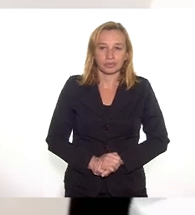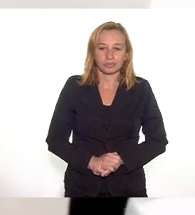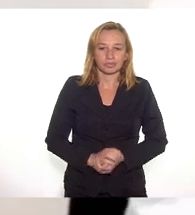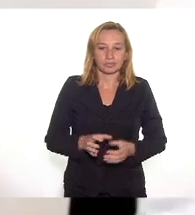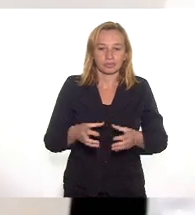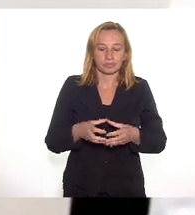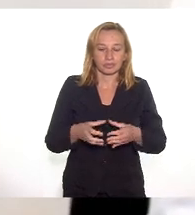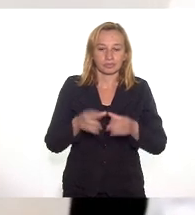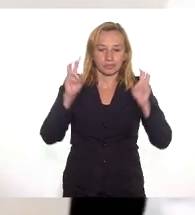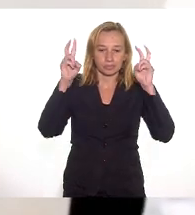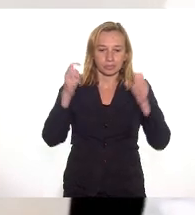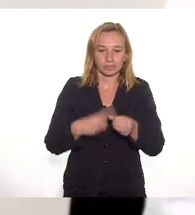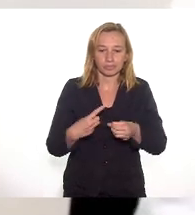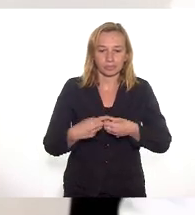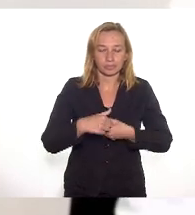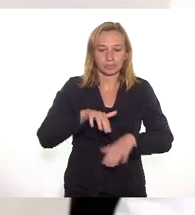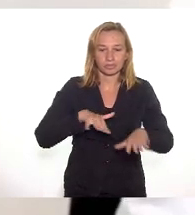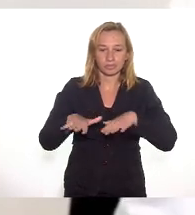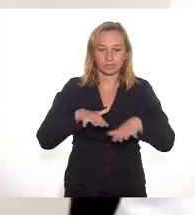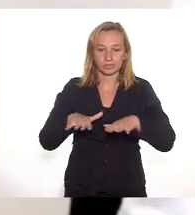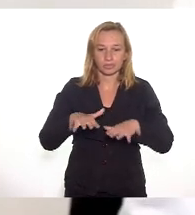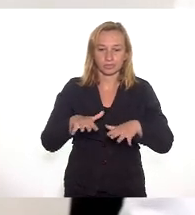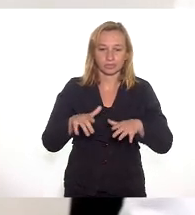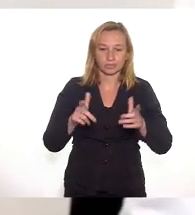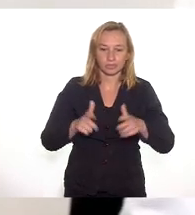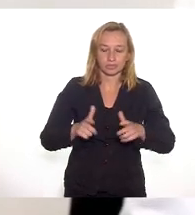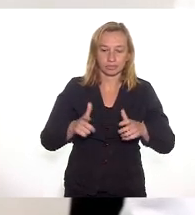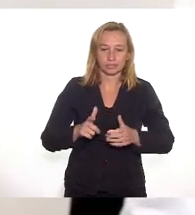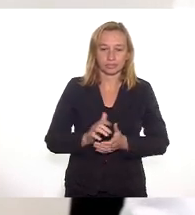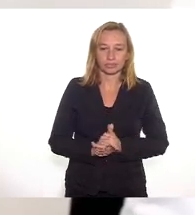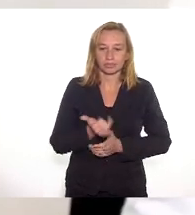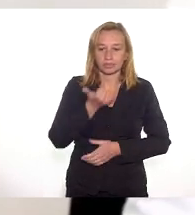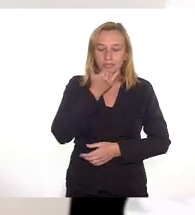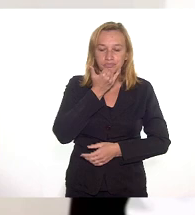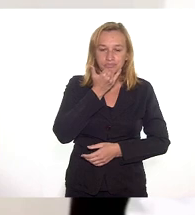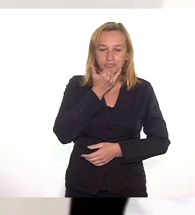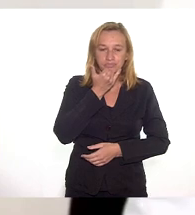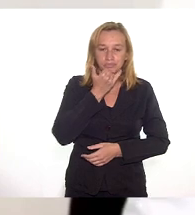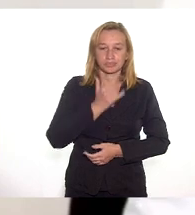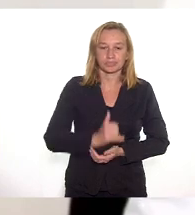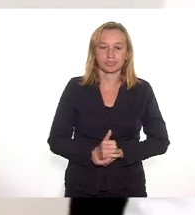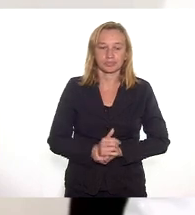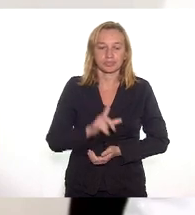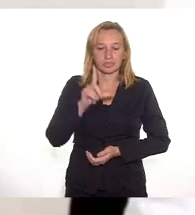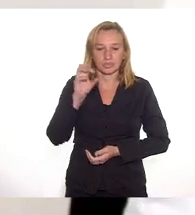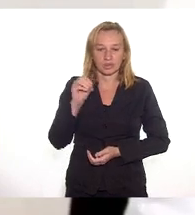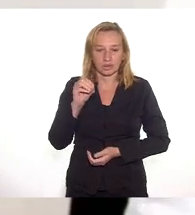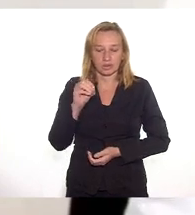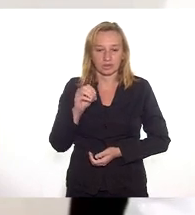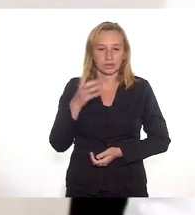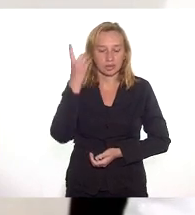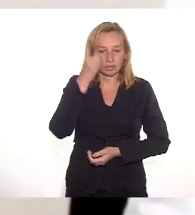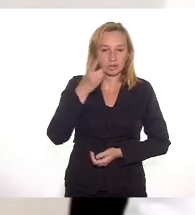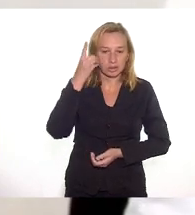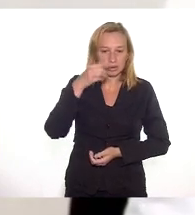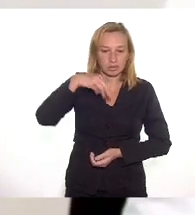Pela Comissão de Assuntos Municipais e Desenvolvimento Regional. Perdão. Léo Vieira. Deputado Marcelo